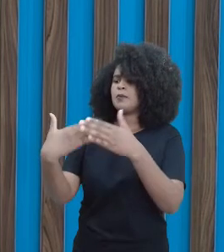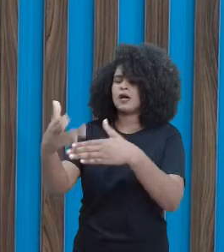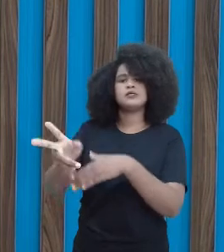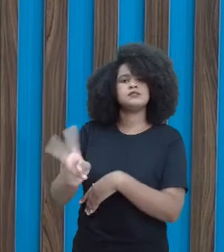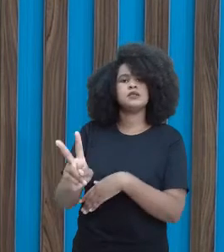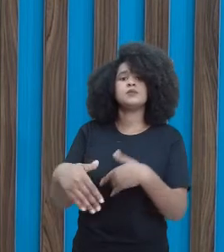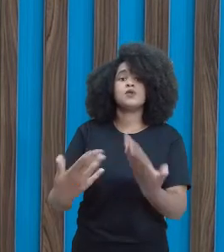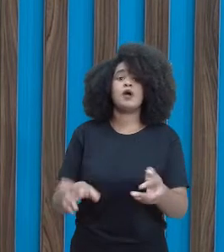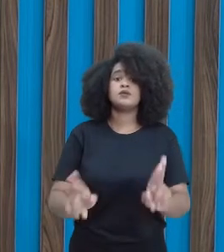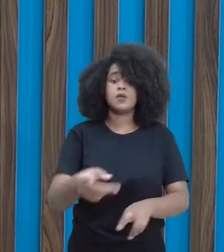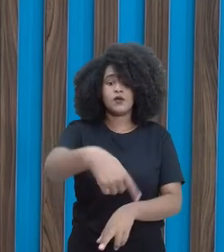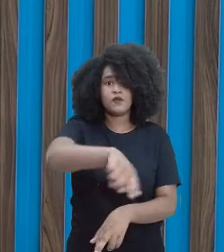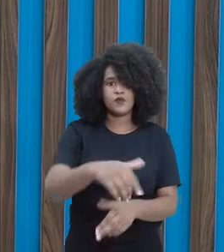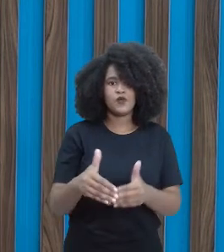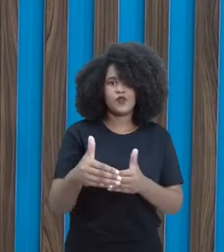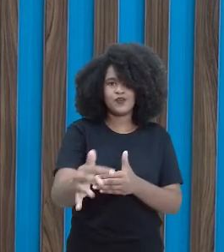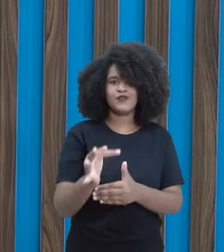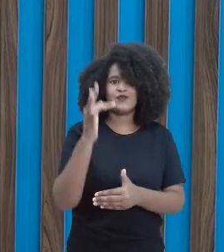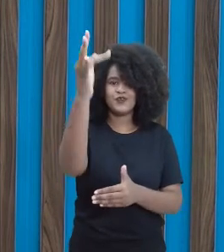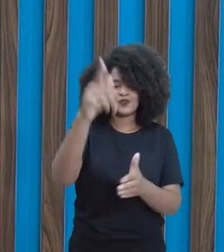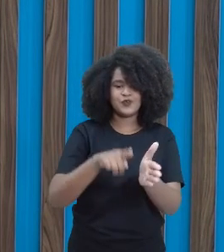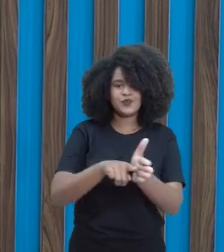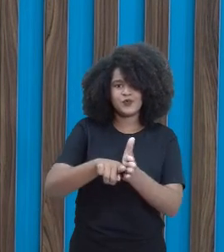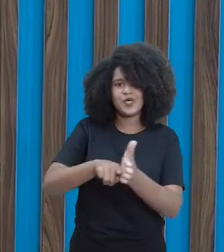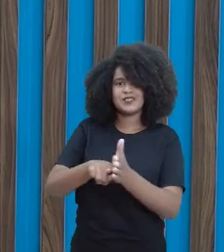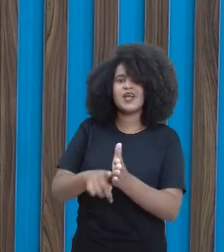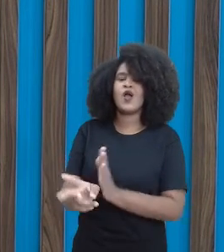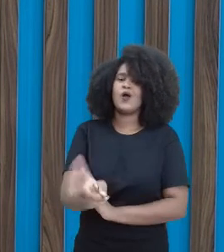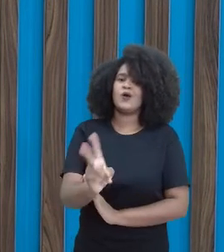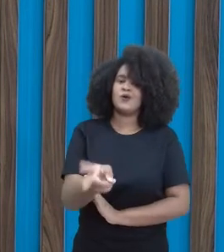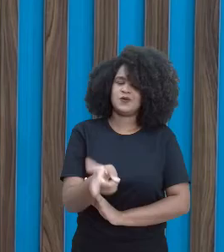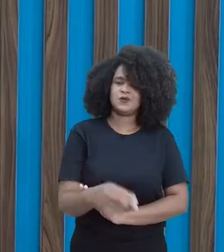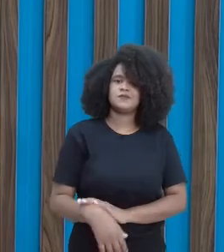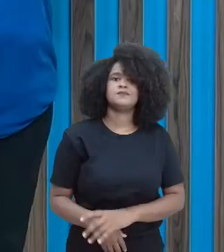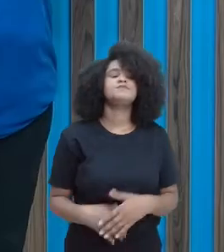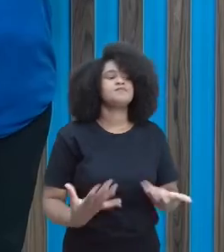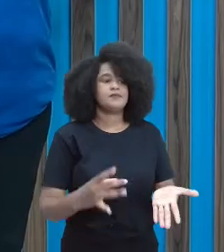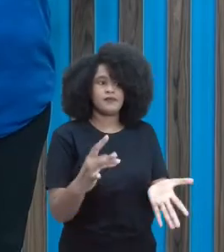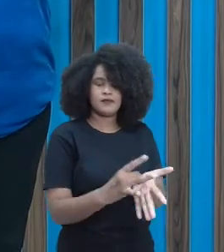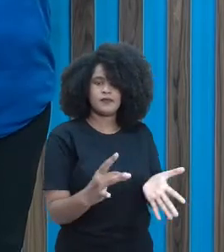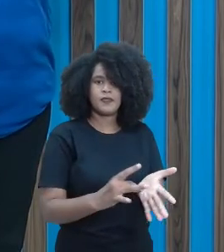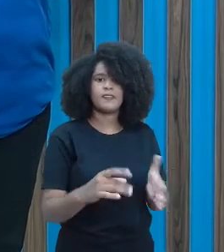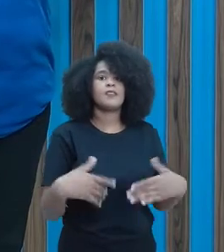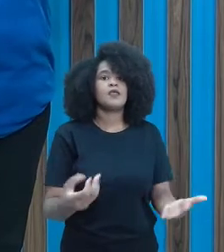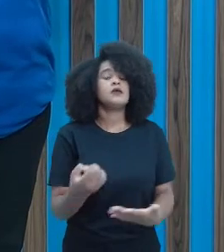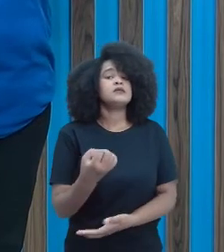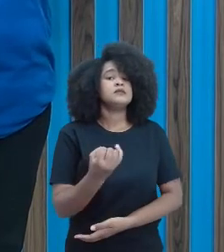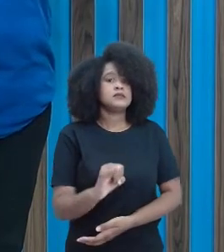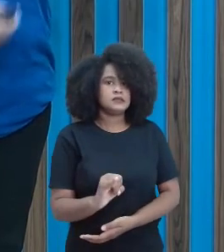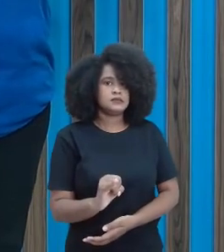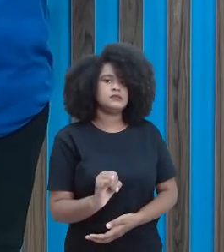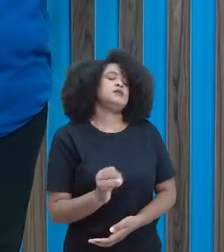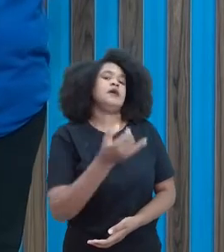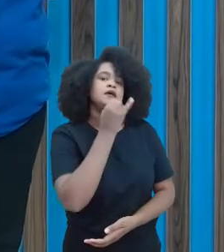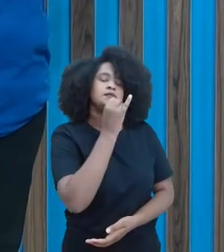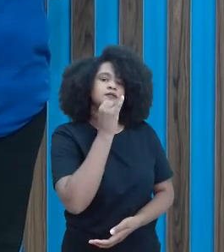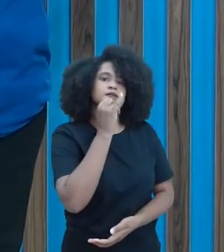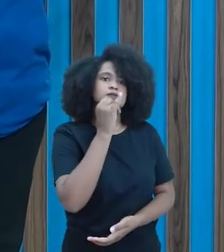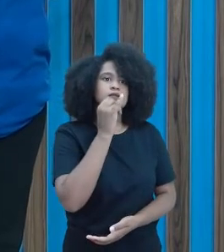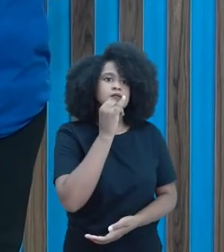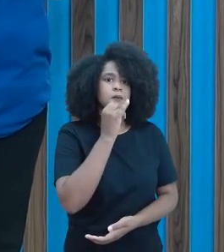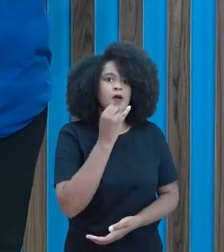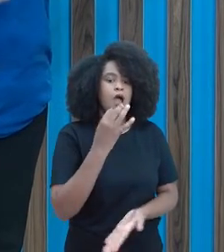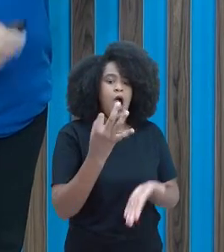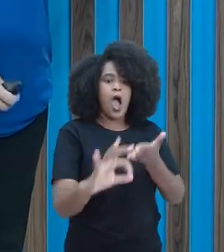com vocês, né, futuros cientistas, para dar continuidade a essa ciência. Porque se não fosse aquele que deu a primeira ideia,